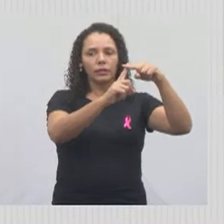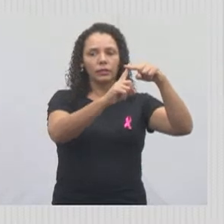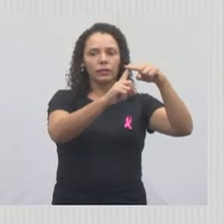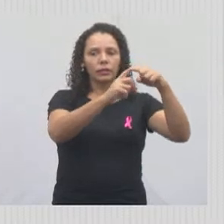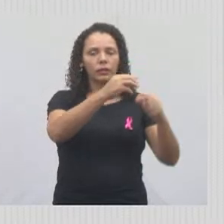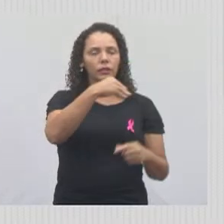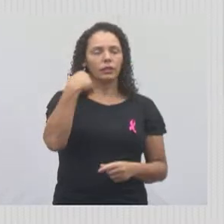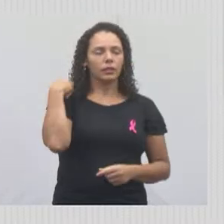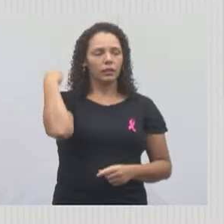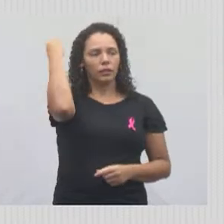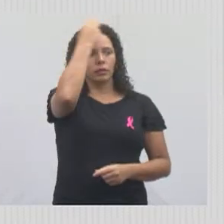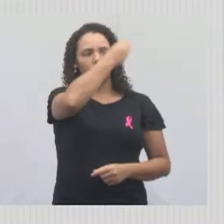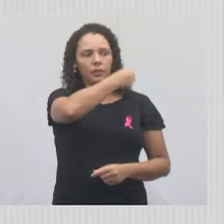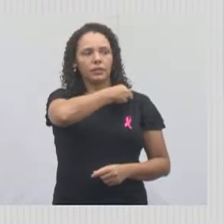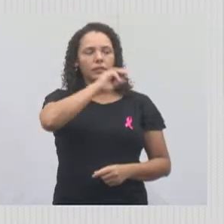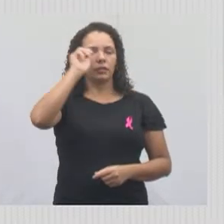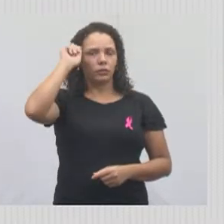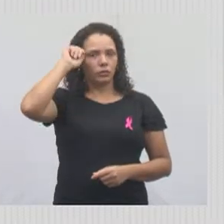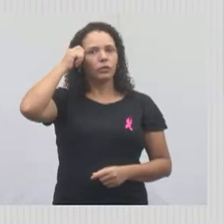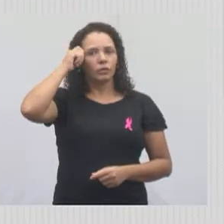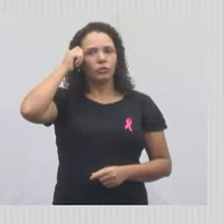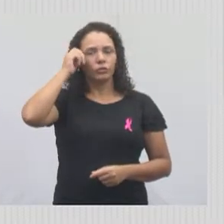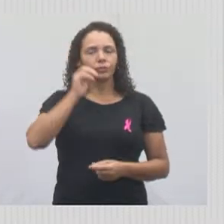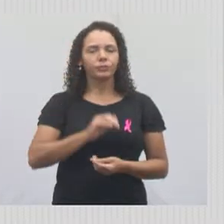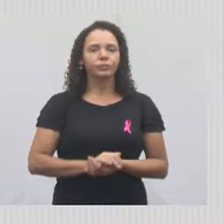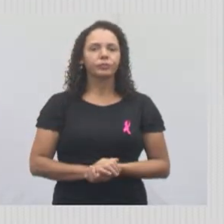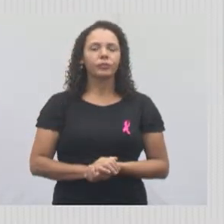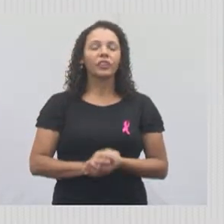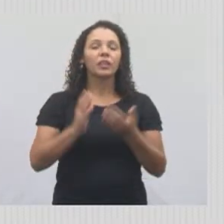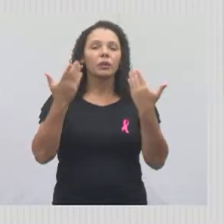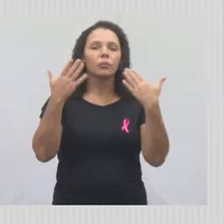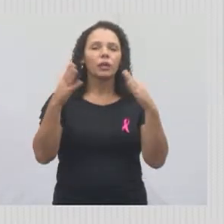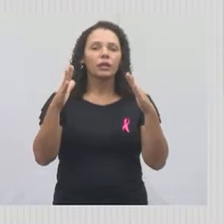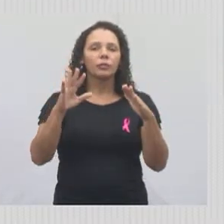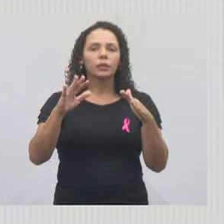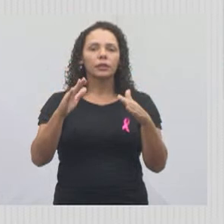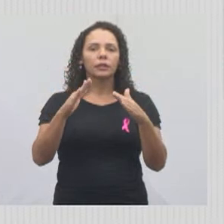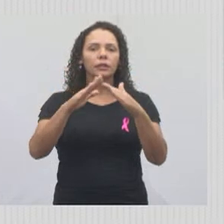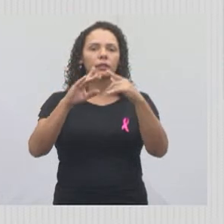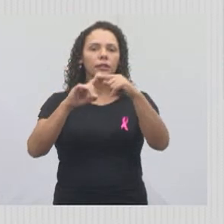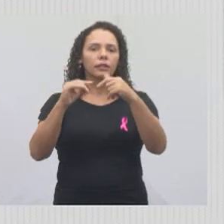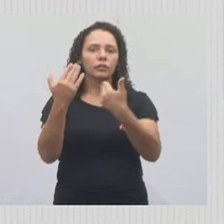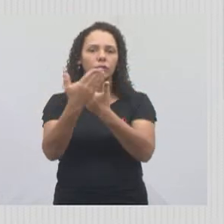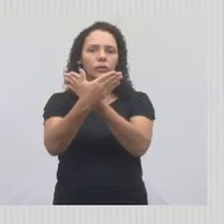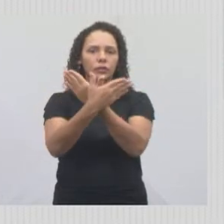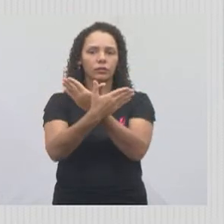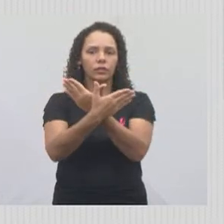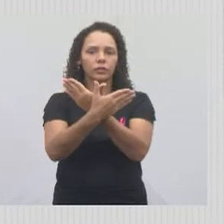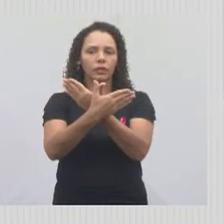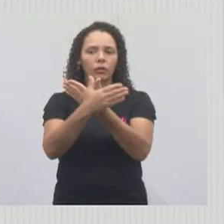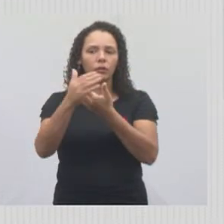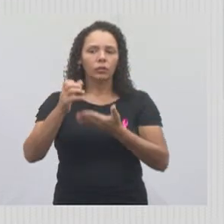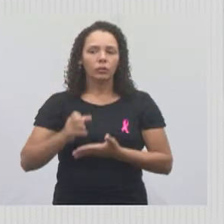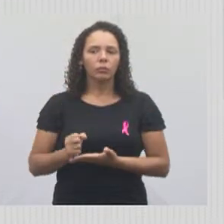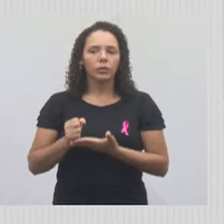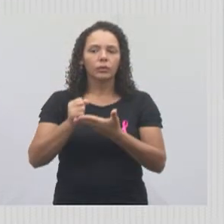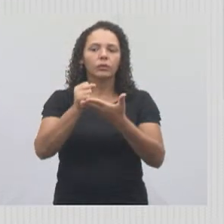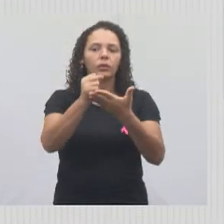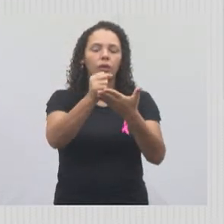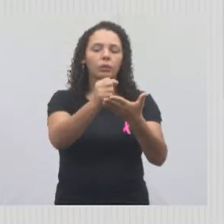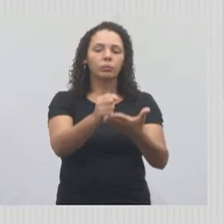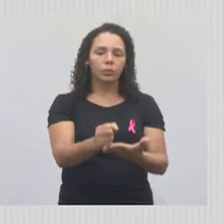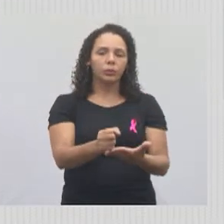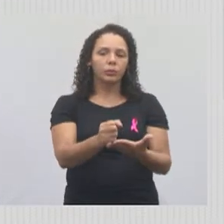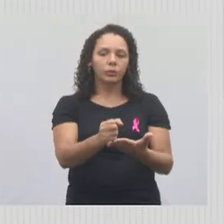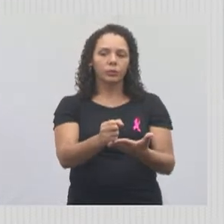do Norte. A Igreja Universal, parabéns Igreja Universal por este acolhimento, né, por esse